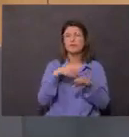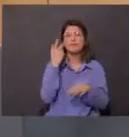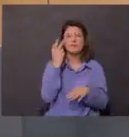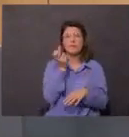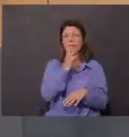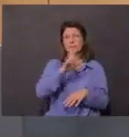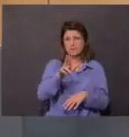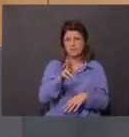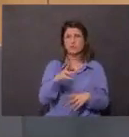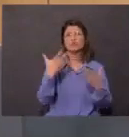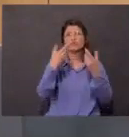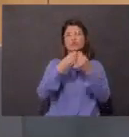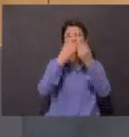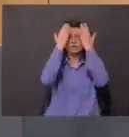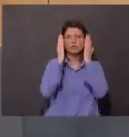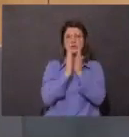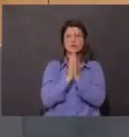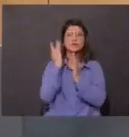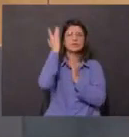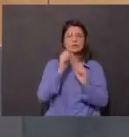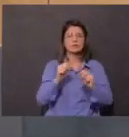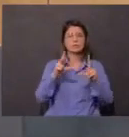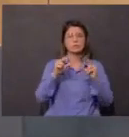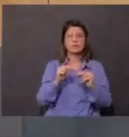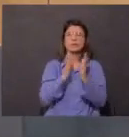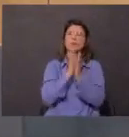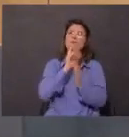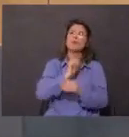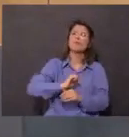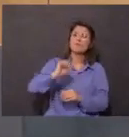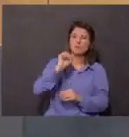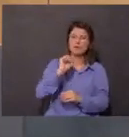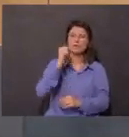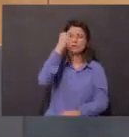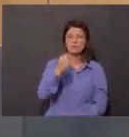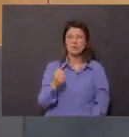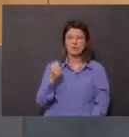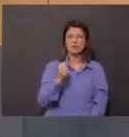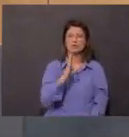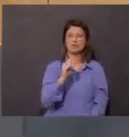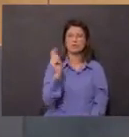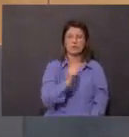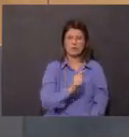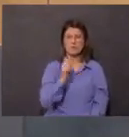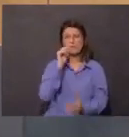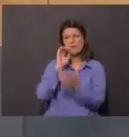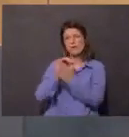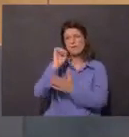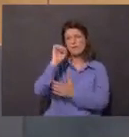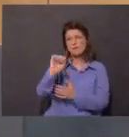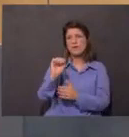eterna com a Virgem Santa Maria, Mãe de Deus, São José, seu esposo, os